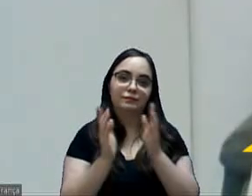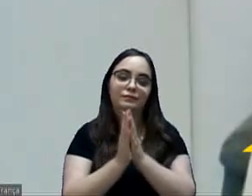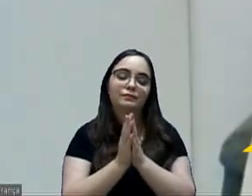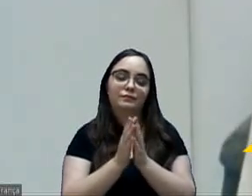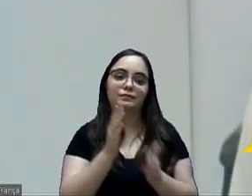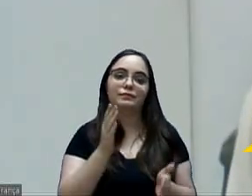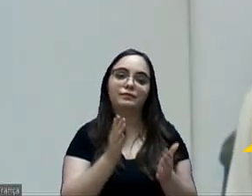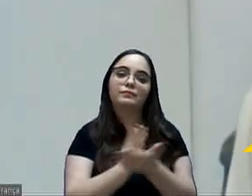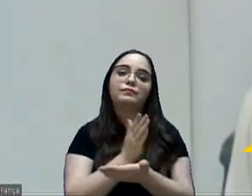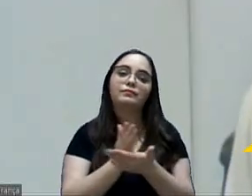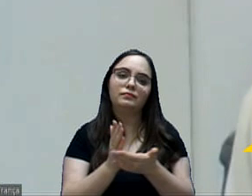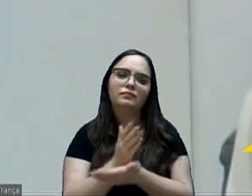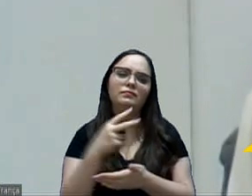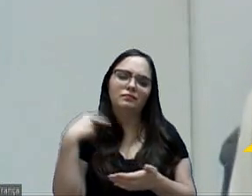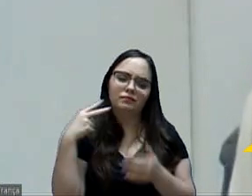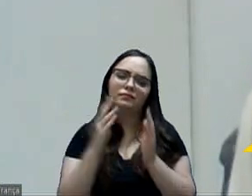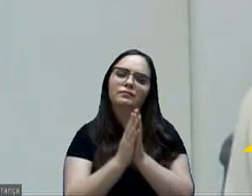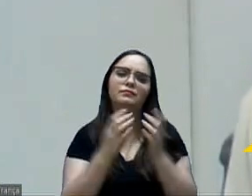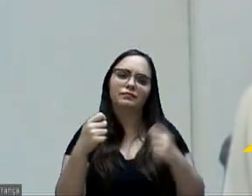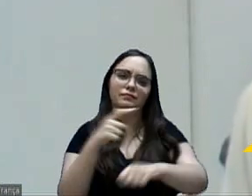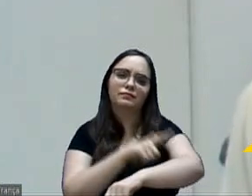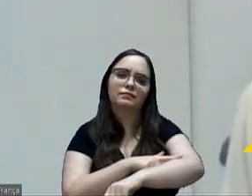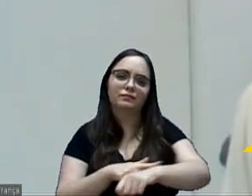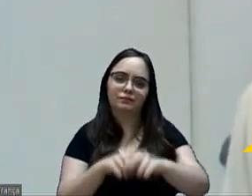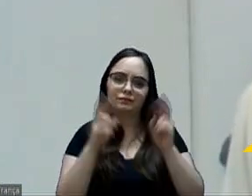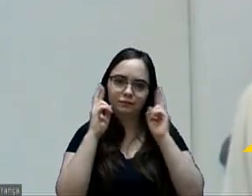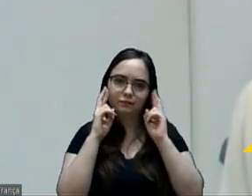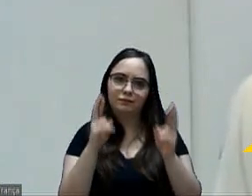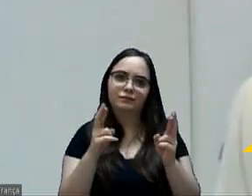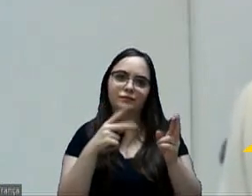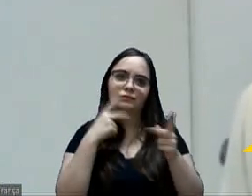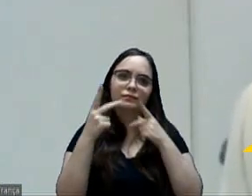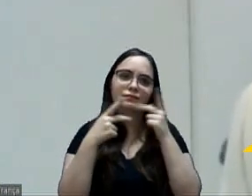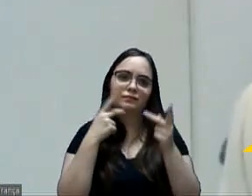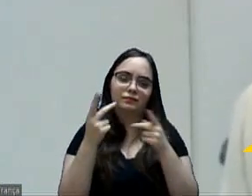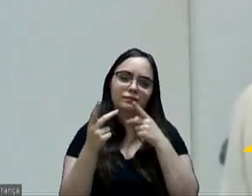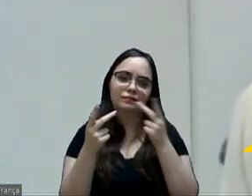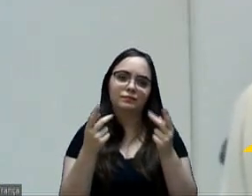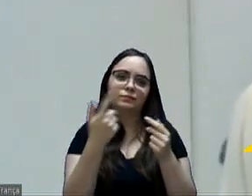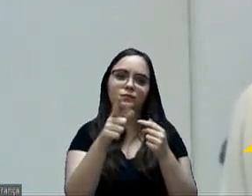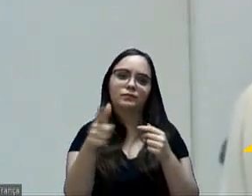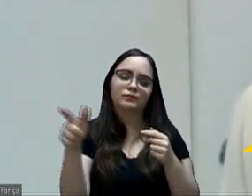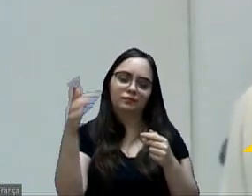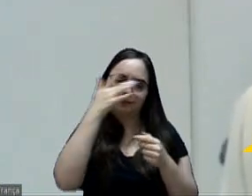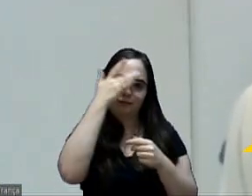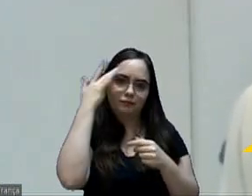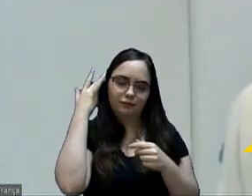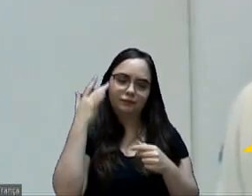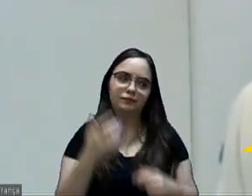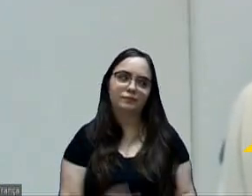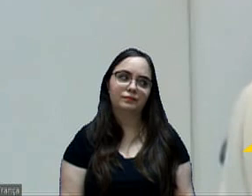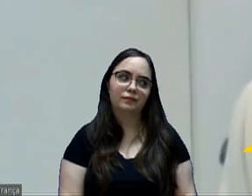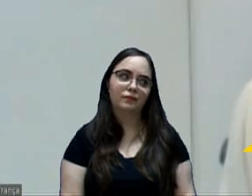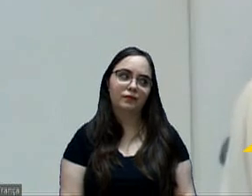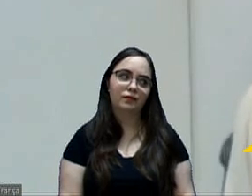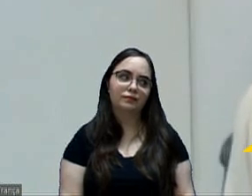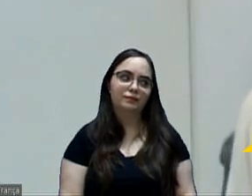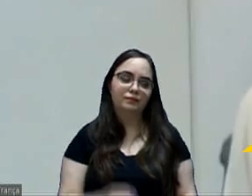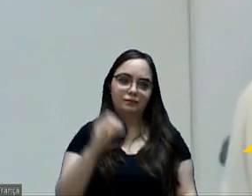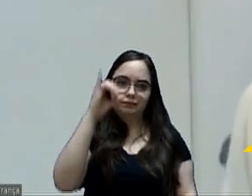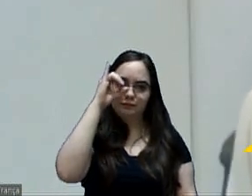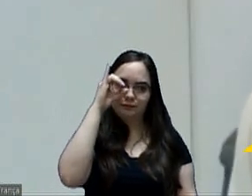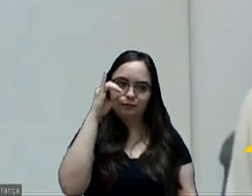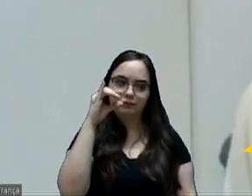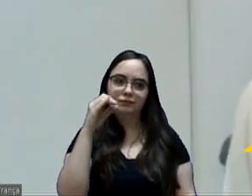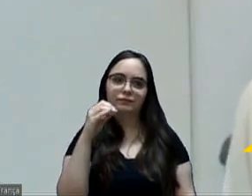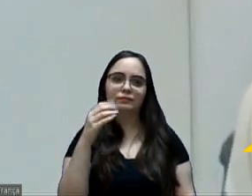alguns vereadores, primeiro, um pouco mais de respeito no modo de falar com os demais colegas e colegas. Vereadora Yara, em momento